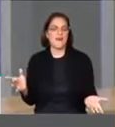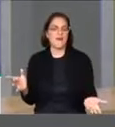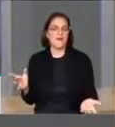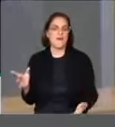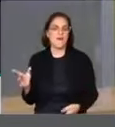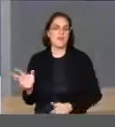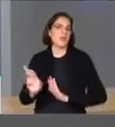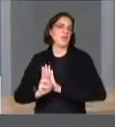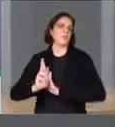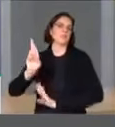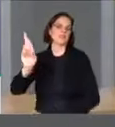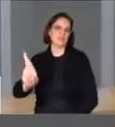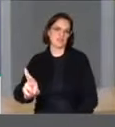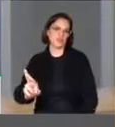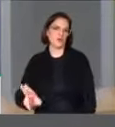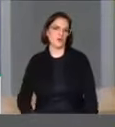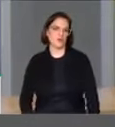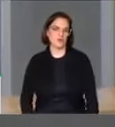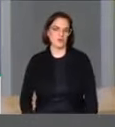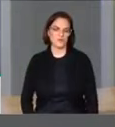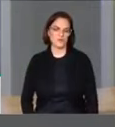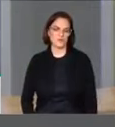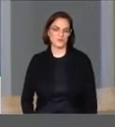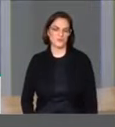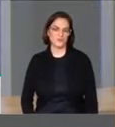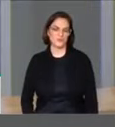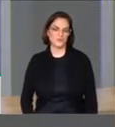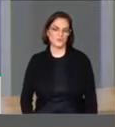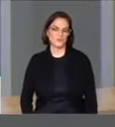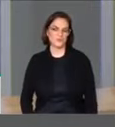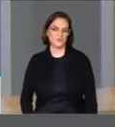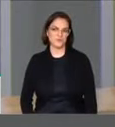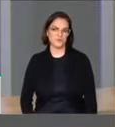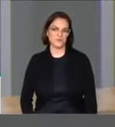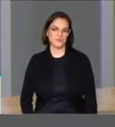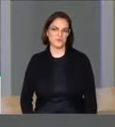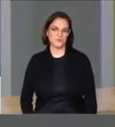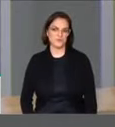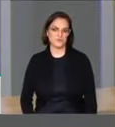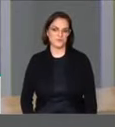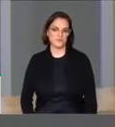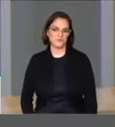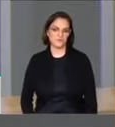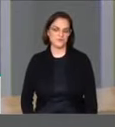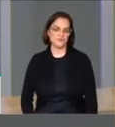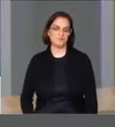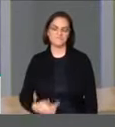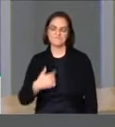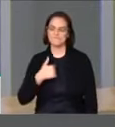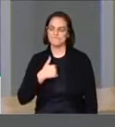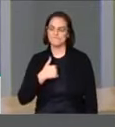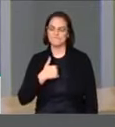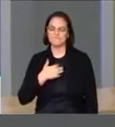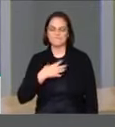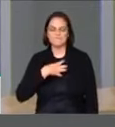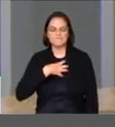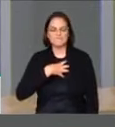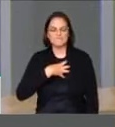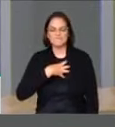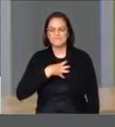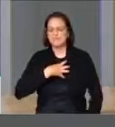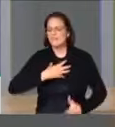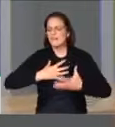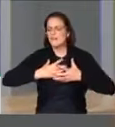representar um movimento, e aqui eu quero externar a minha profunda admiração